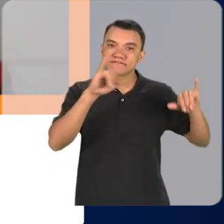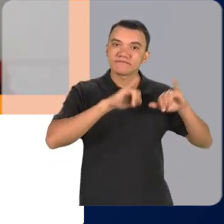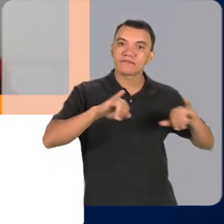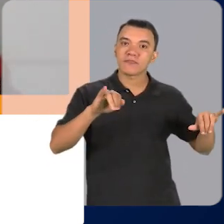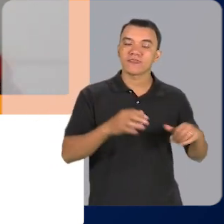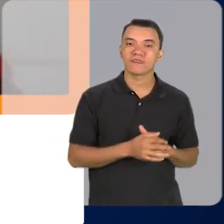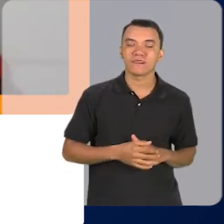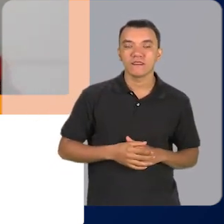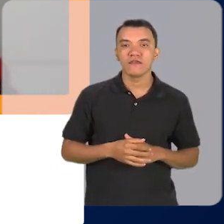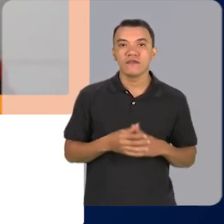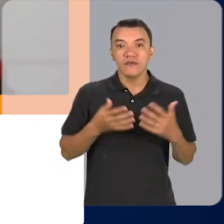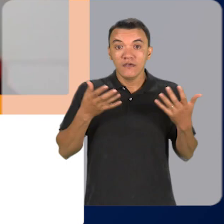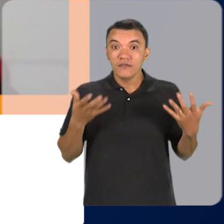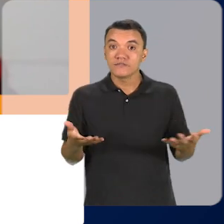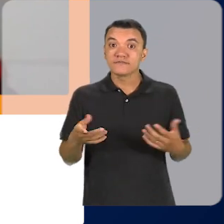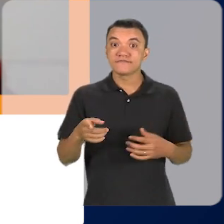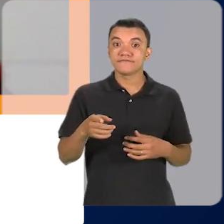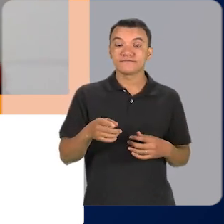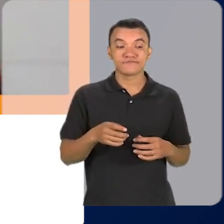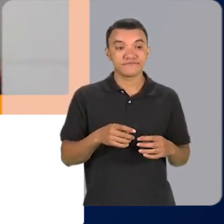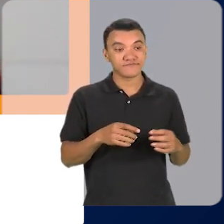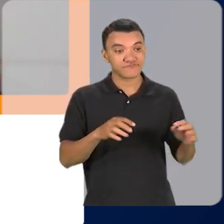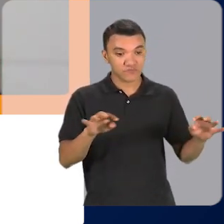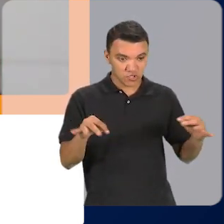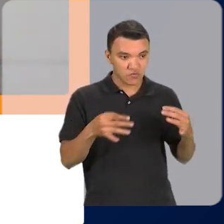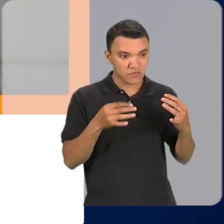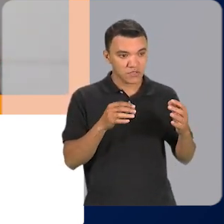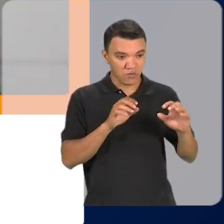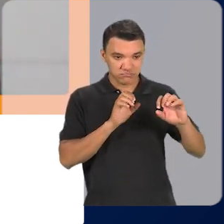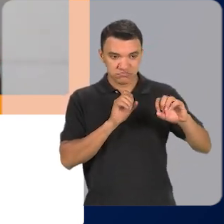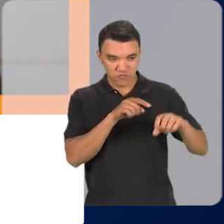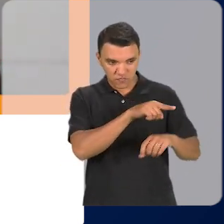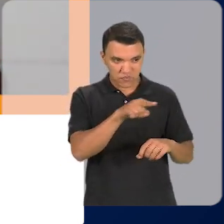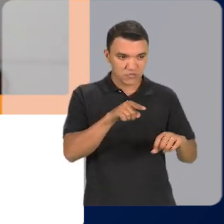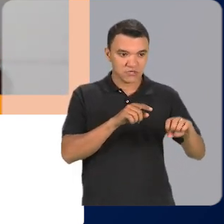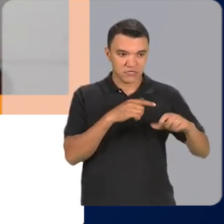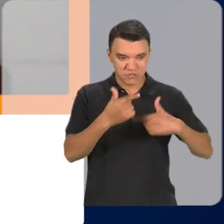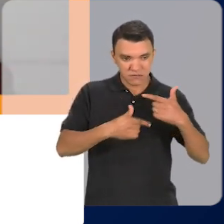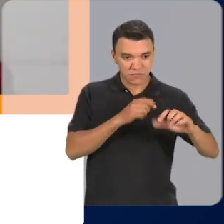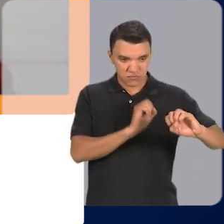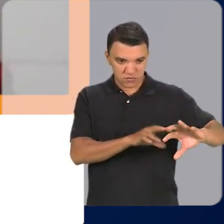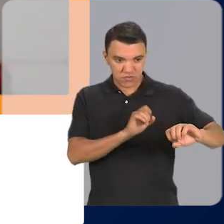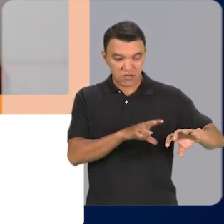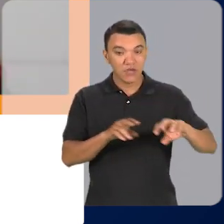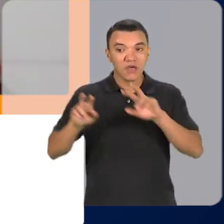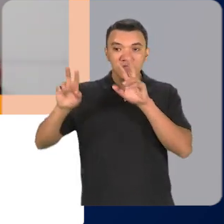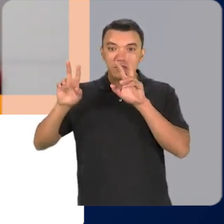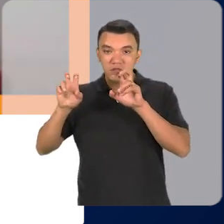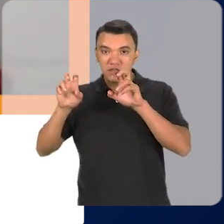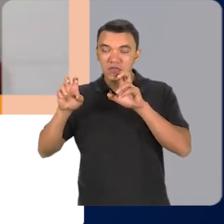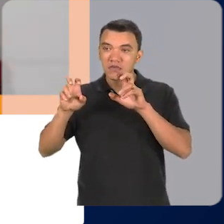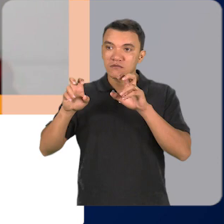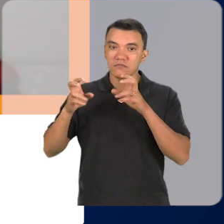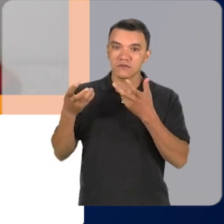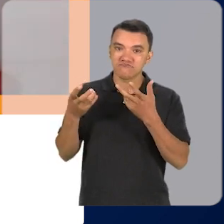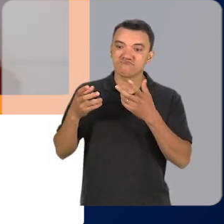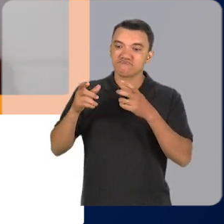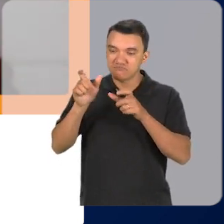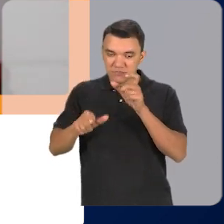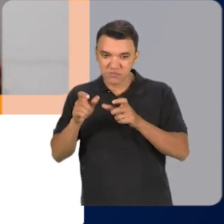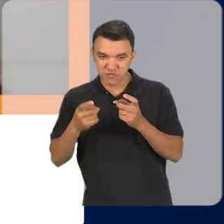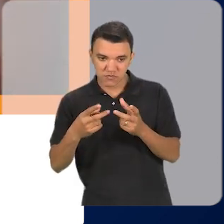aos colegas educadores, que é um tema muito fascinante de se trabalhar em língua portuguesa, em história, em arte,